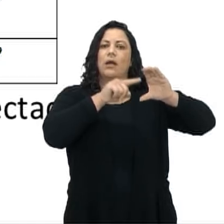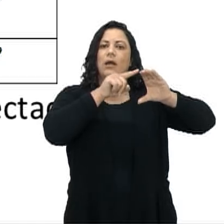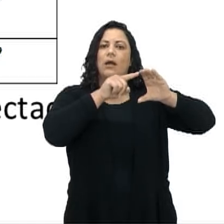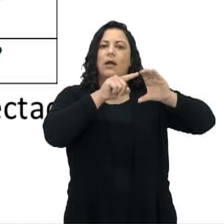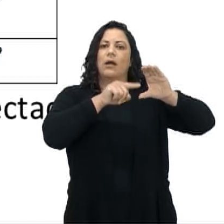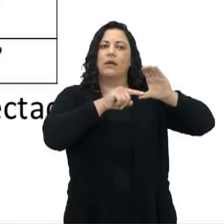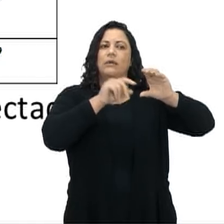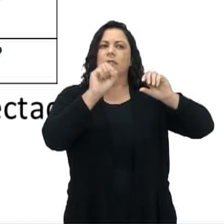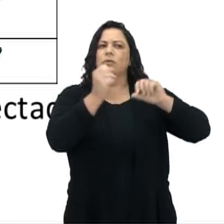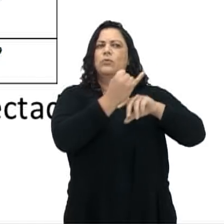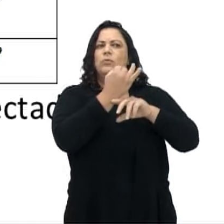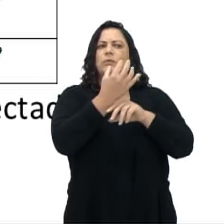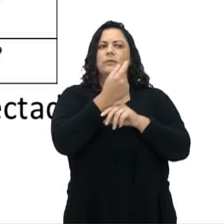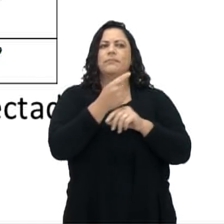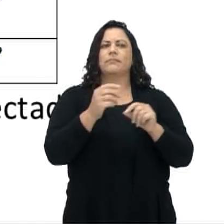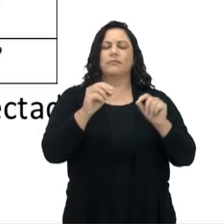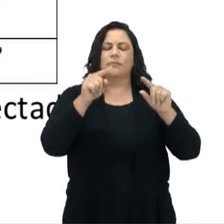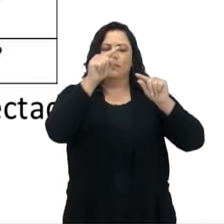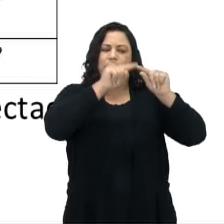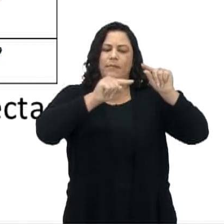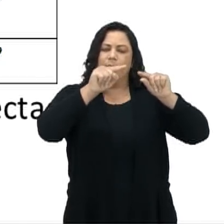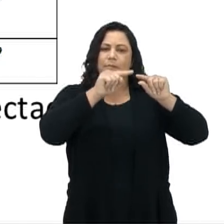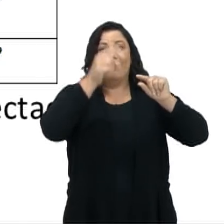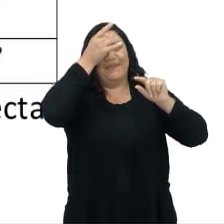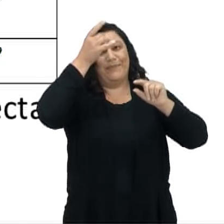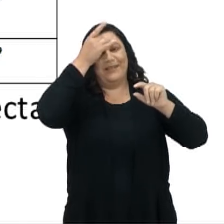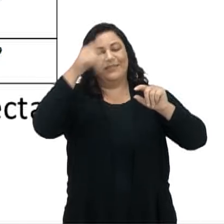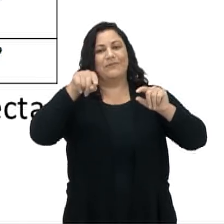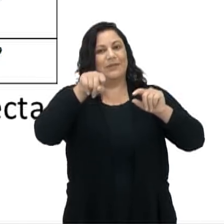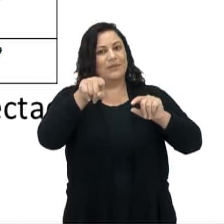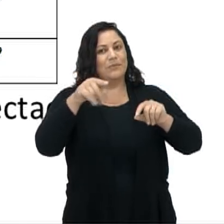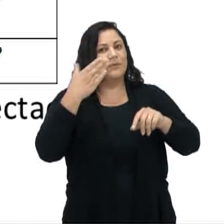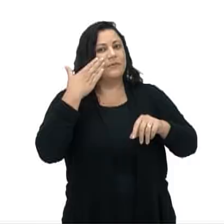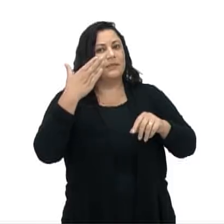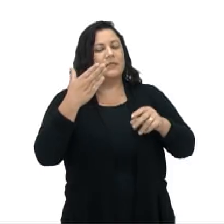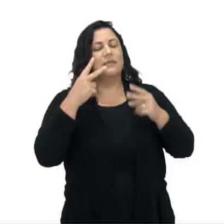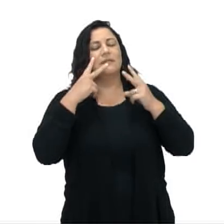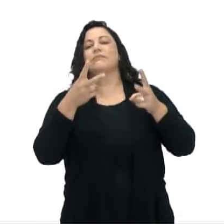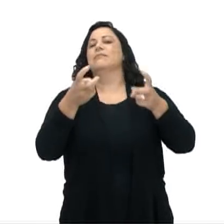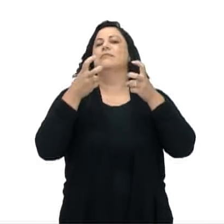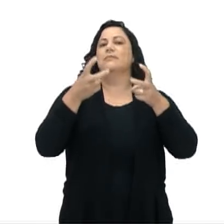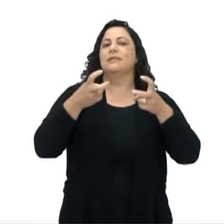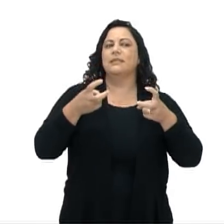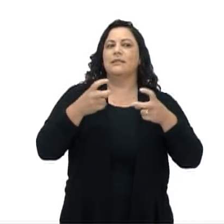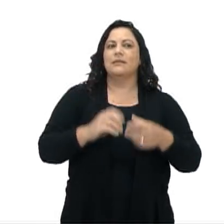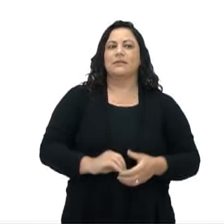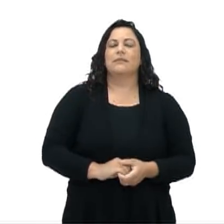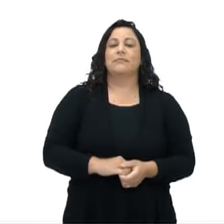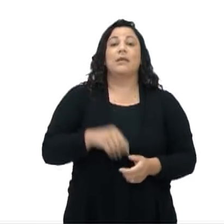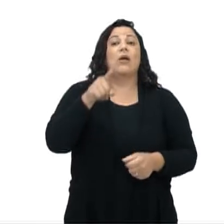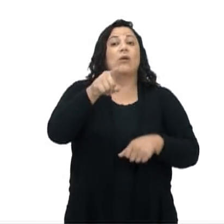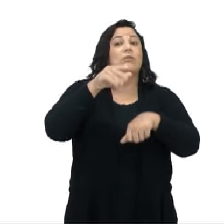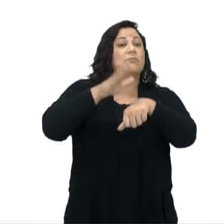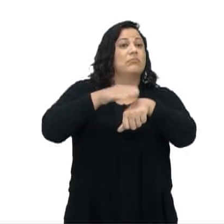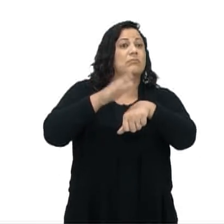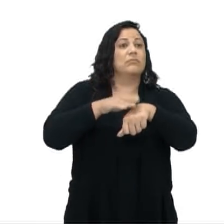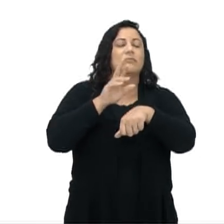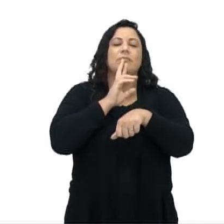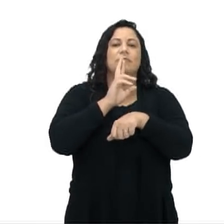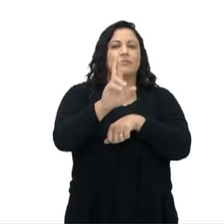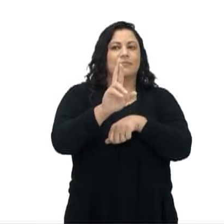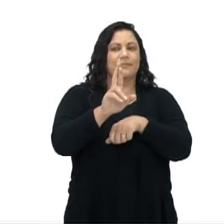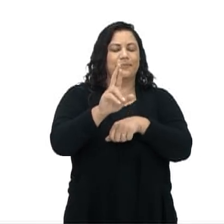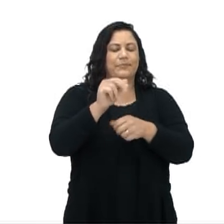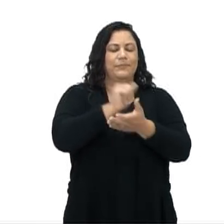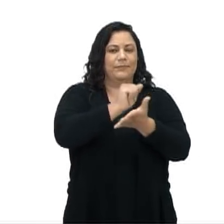é 108 graus, aqui 90 graus, aqui 162 graus. E tem um aqui para vocês fazerem, então, é a